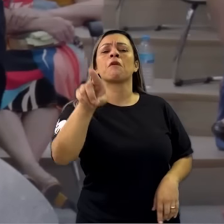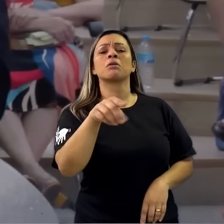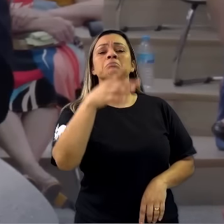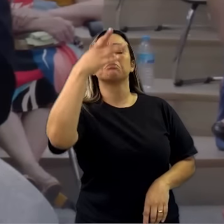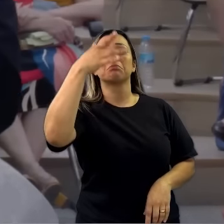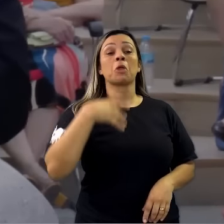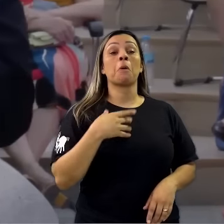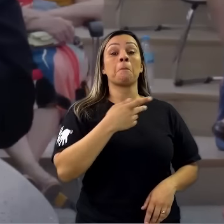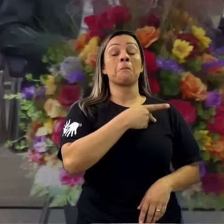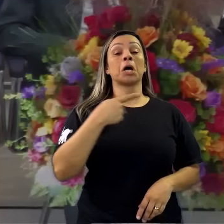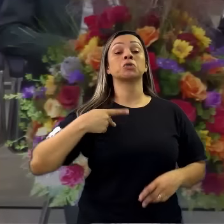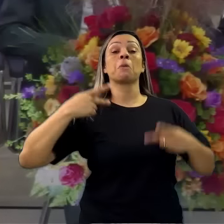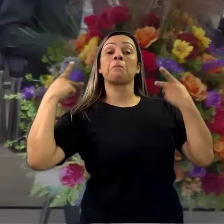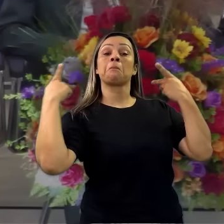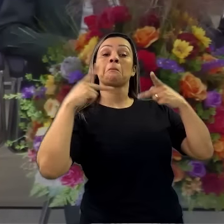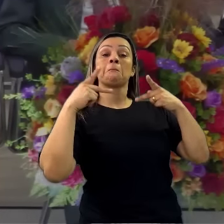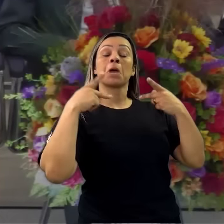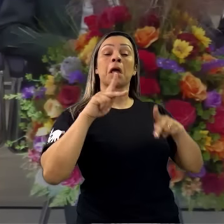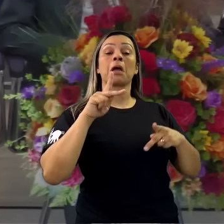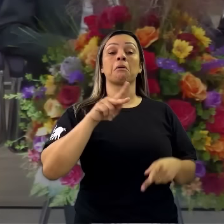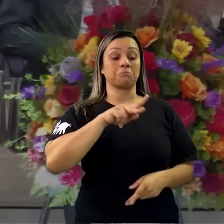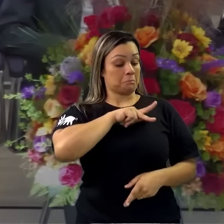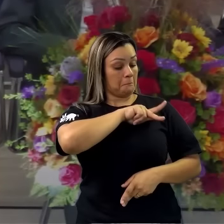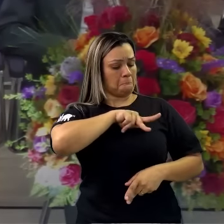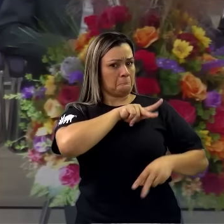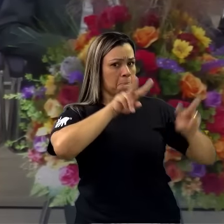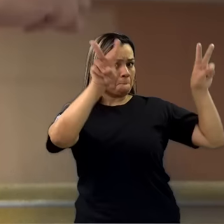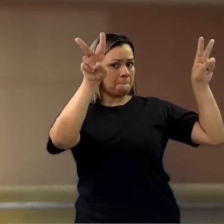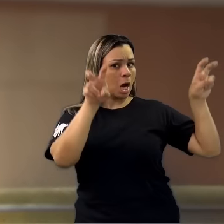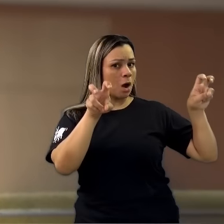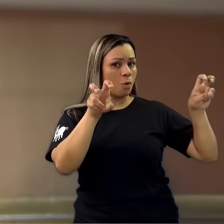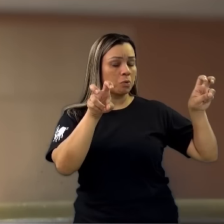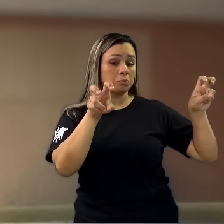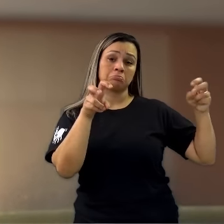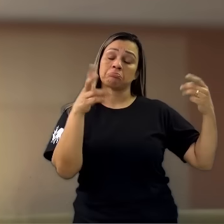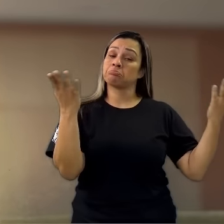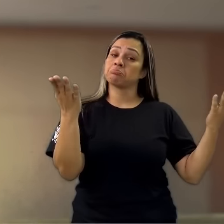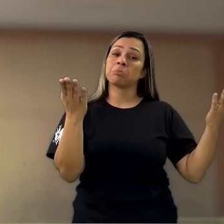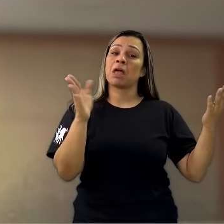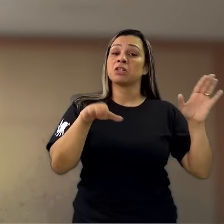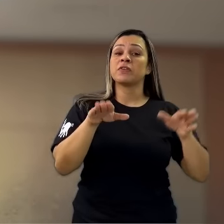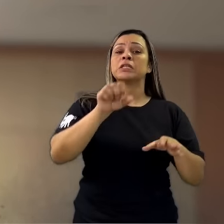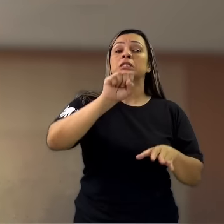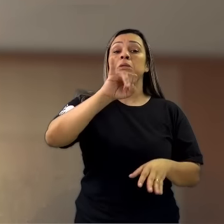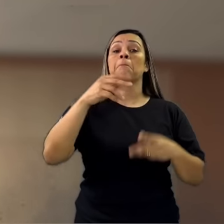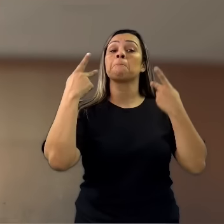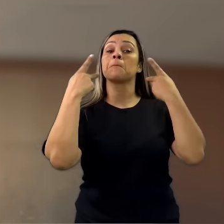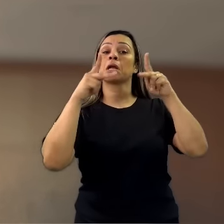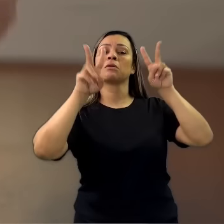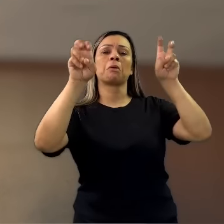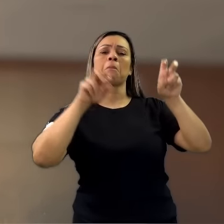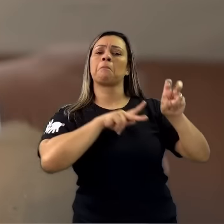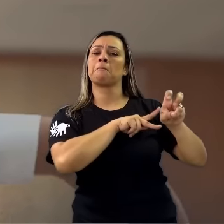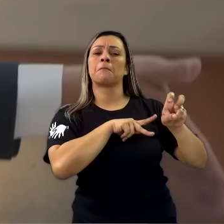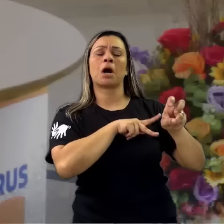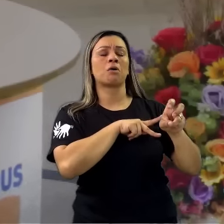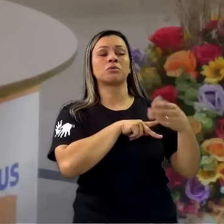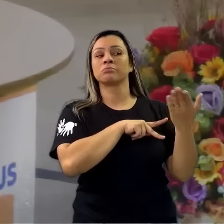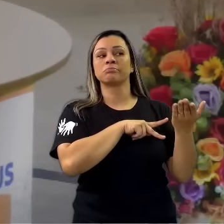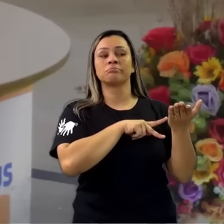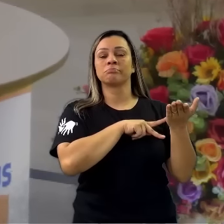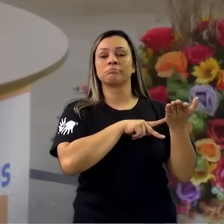não ouve o nome Paulo tu vê um texto que foi ele que escreveu se você não vê o texto você vê um hino E no meio da letra do hino tem uma estrofe tem alguma coisa que